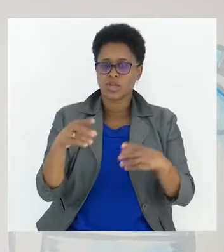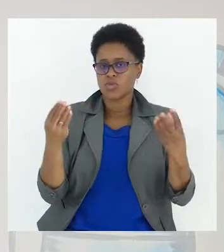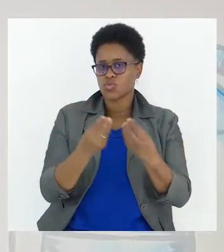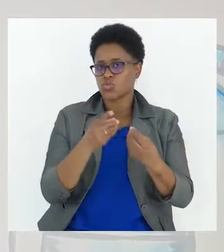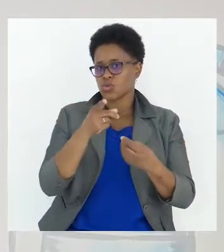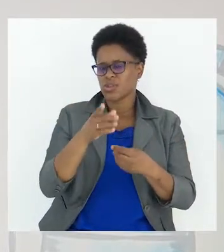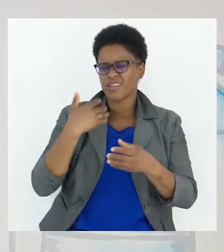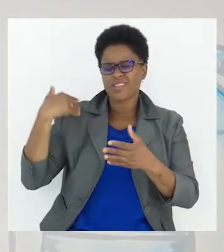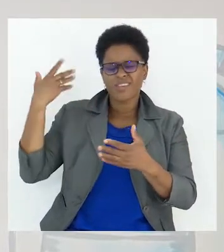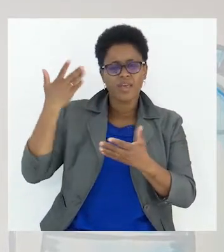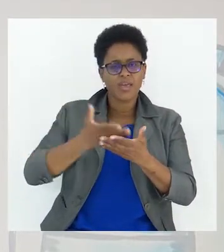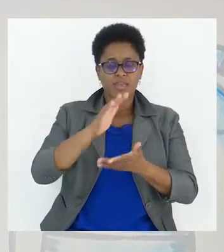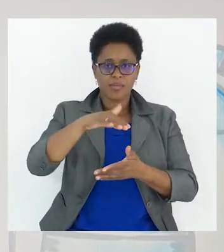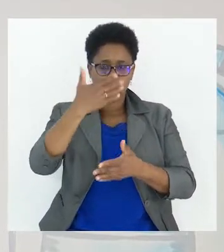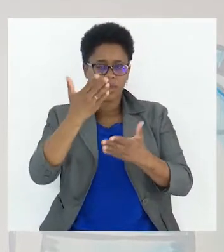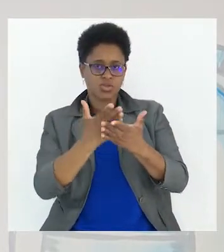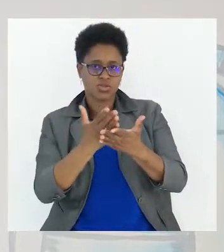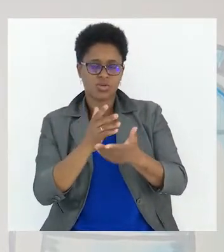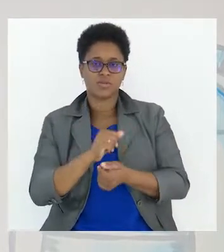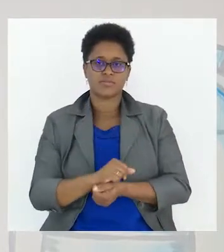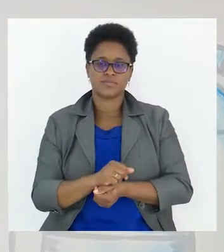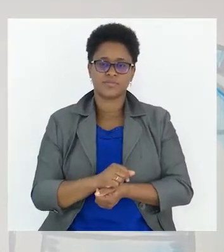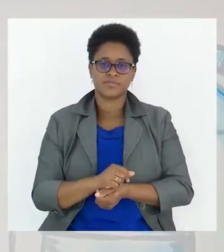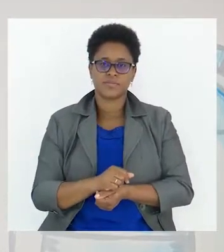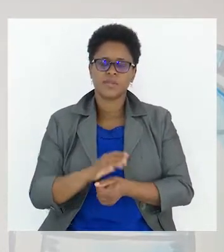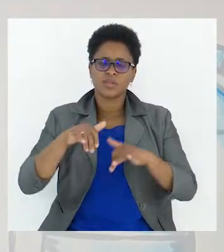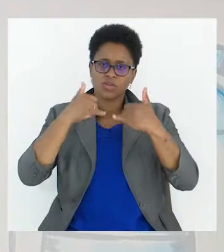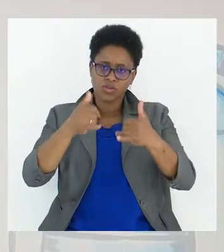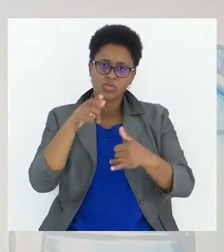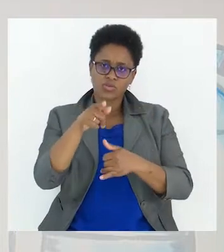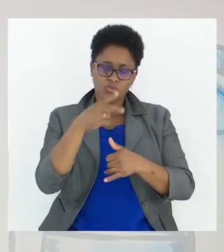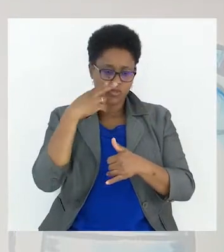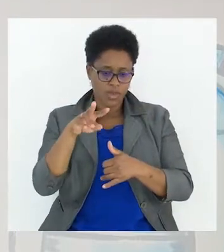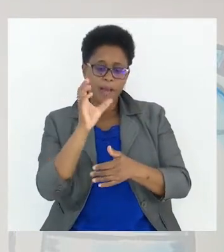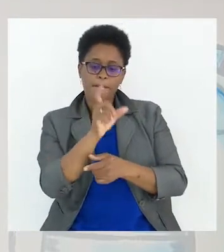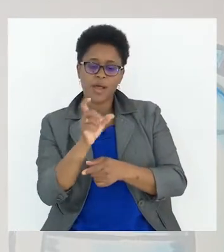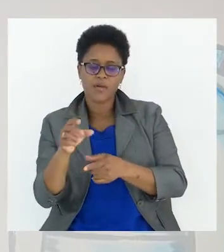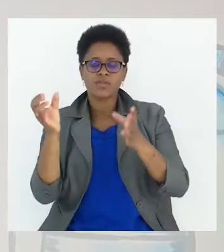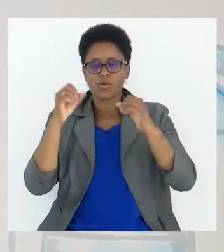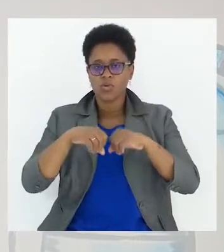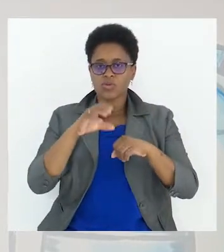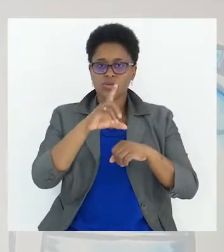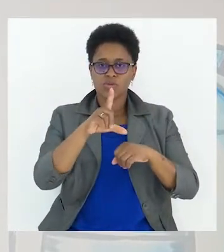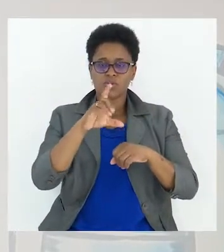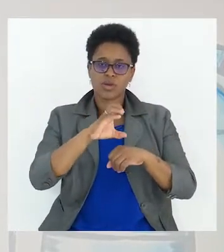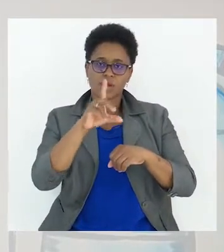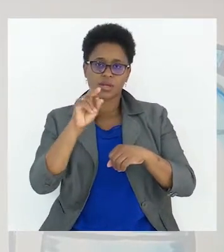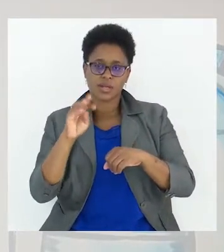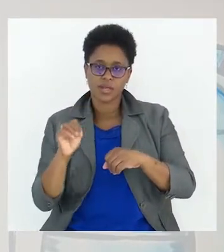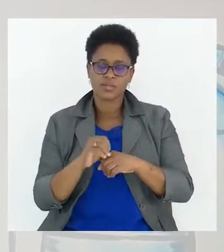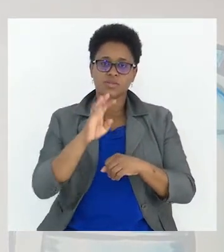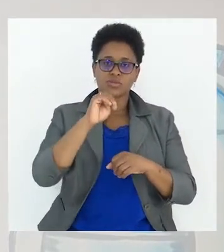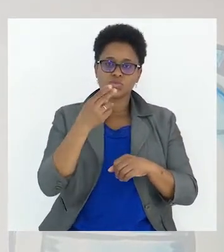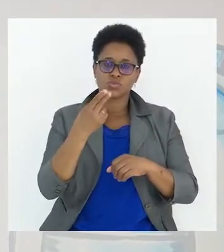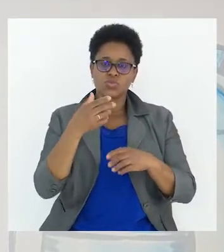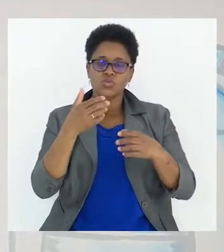desde a primeira classe, está bem? Depois tu vais enquadrar as palavras de acordo com a classe, a subclasse,